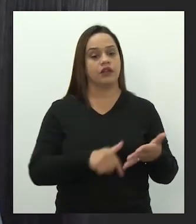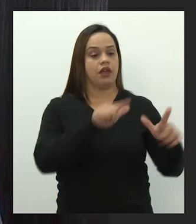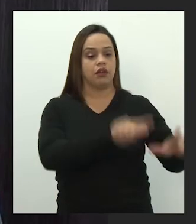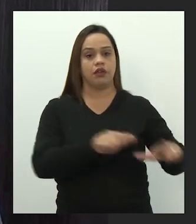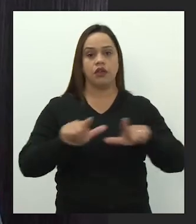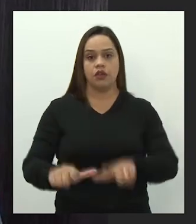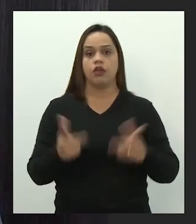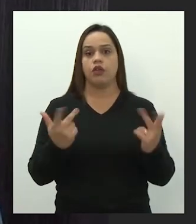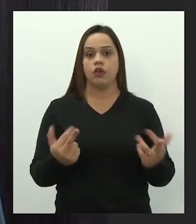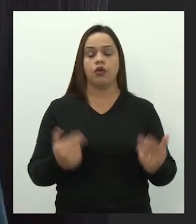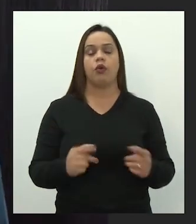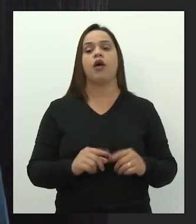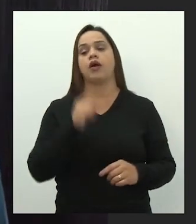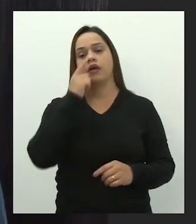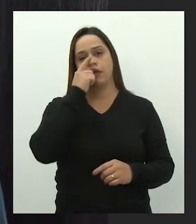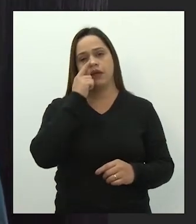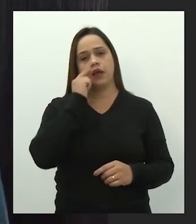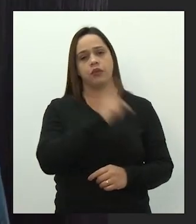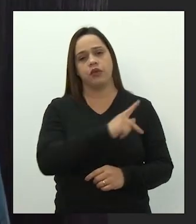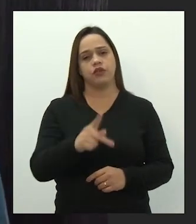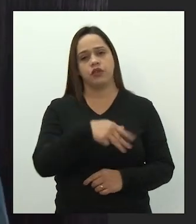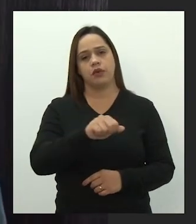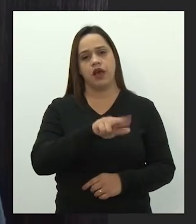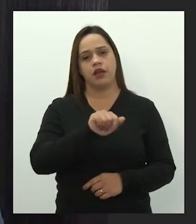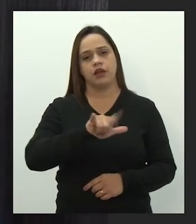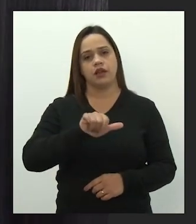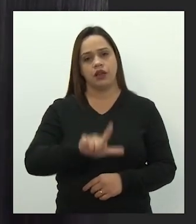diferentes. Mari